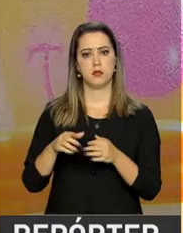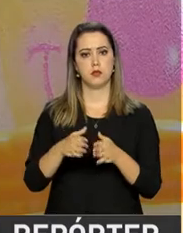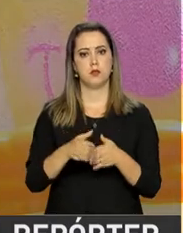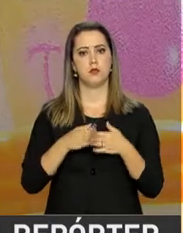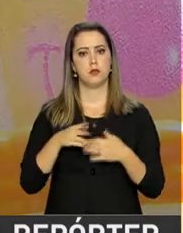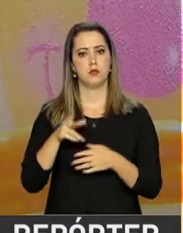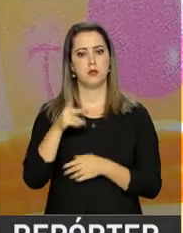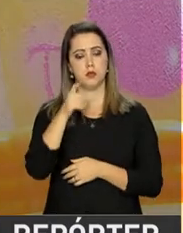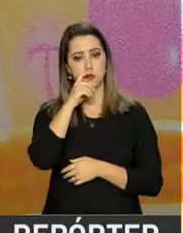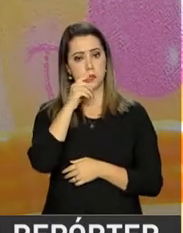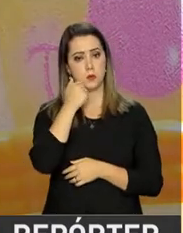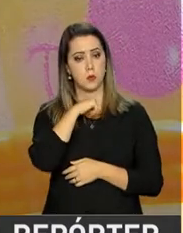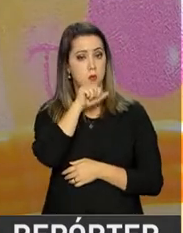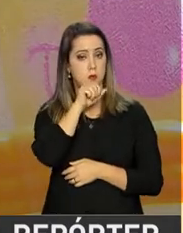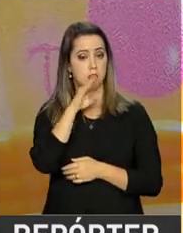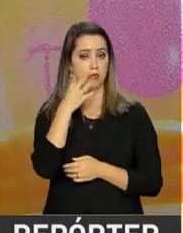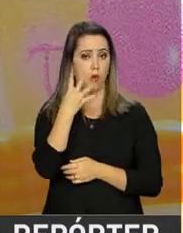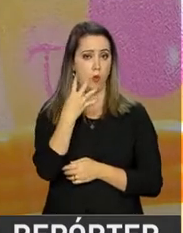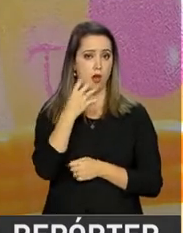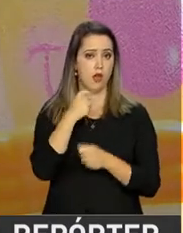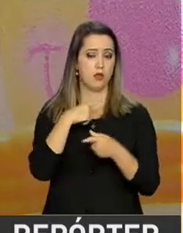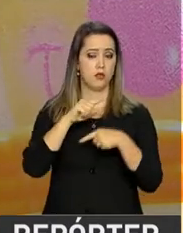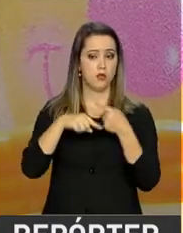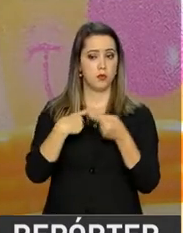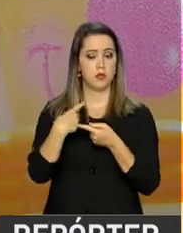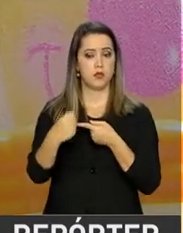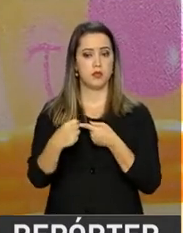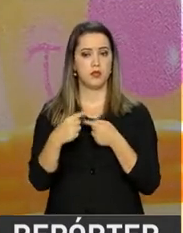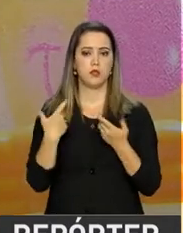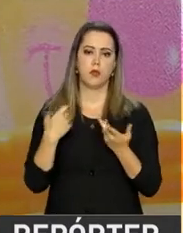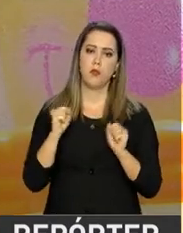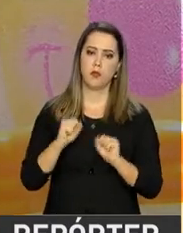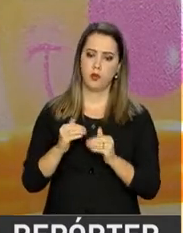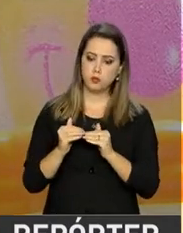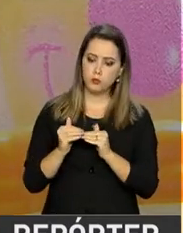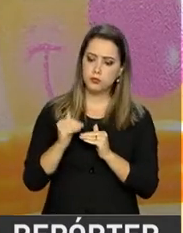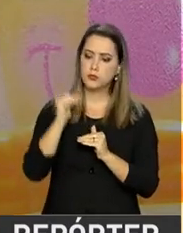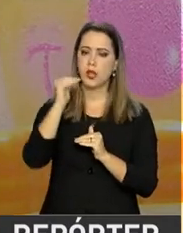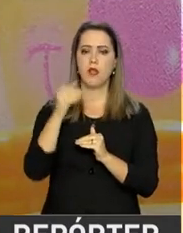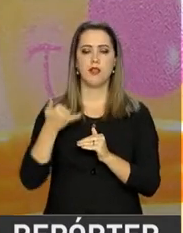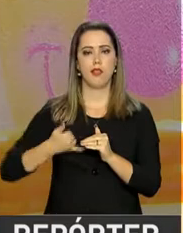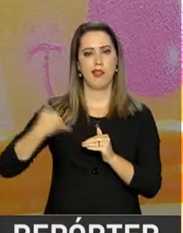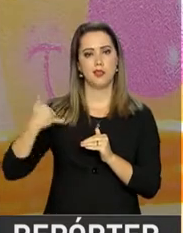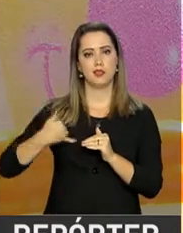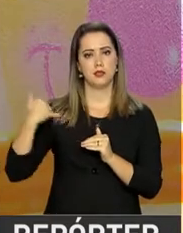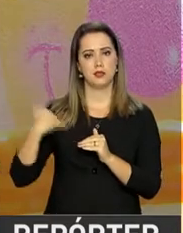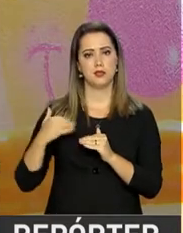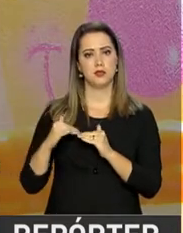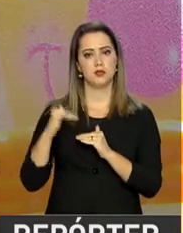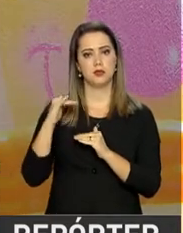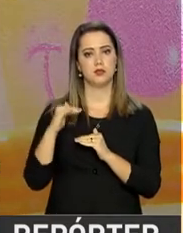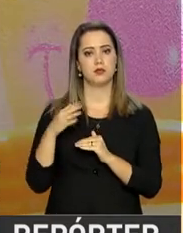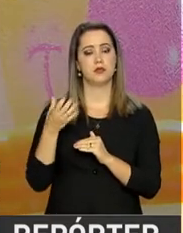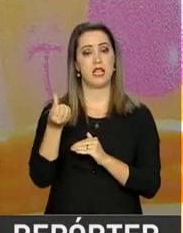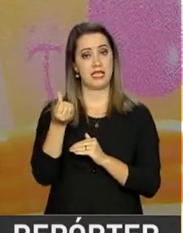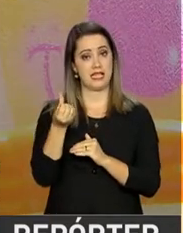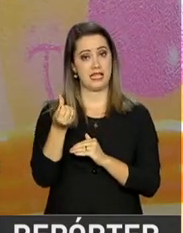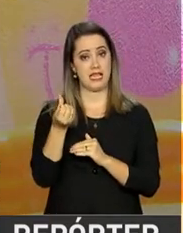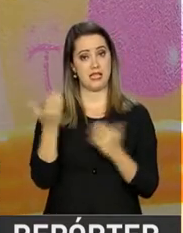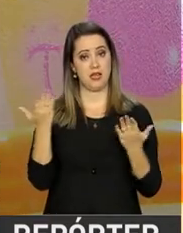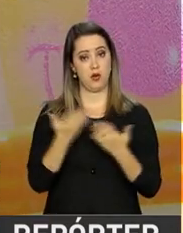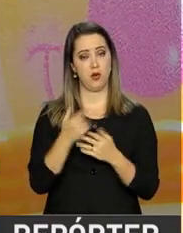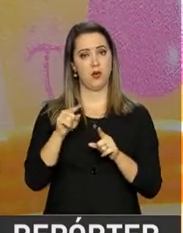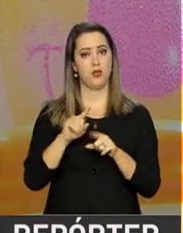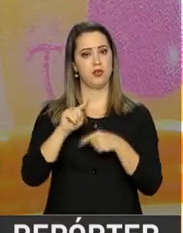pais, né, as crianças ficavam até 4 anos e saíam. E aí a gente falou, não, vamos aumentar para a gente continuar com as idades até maior. E aí quem sabe